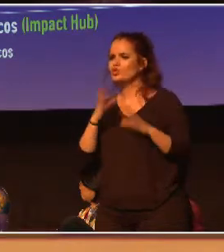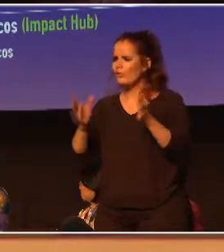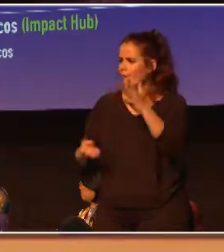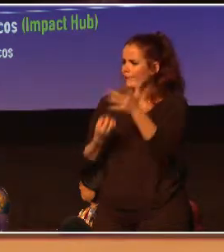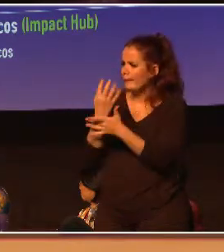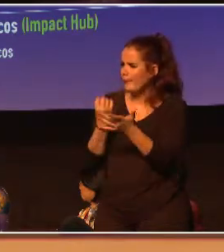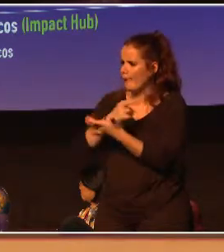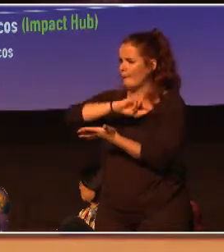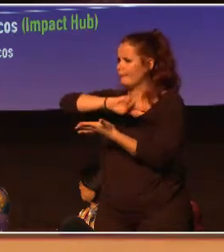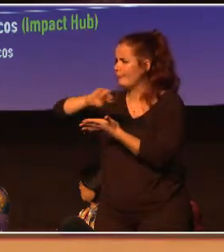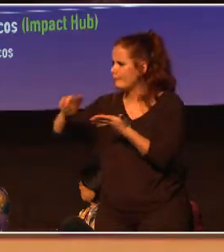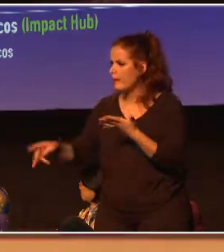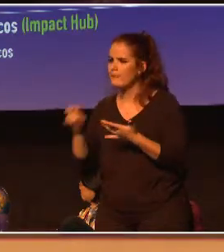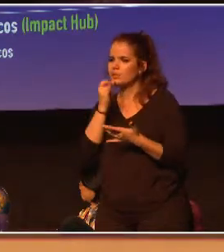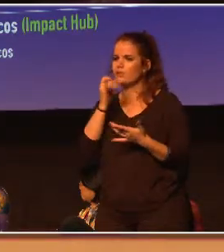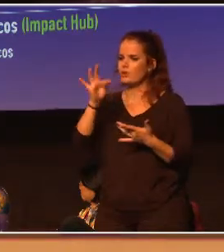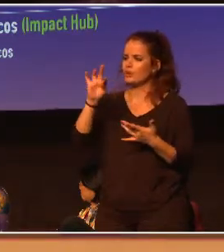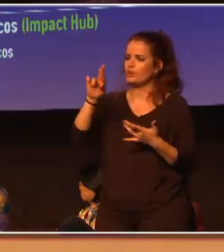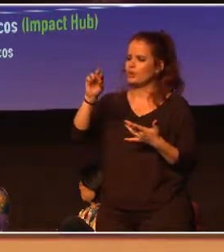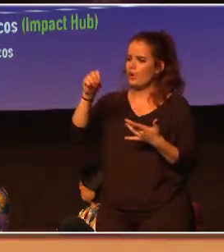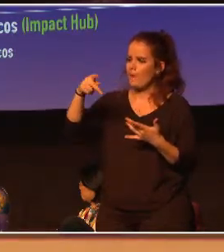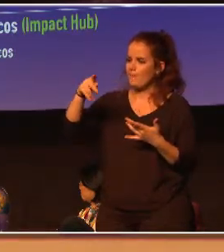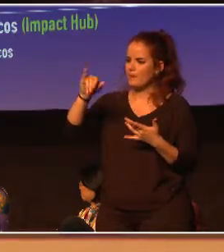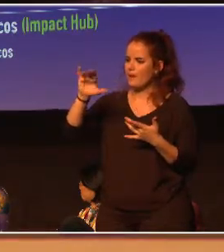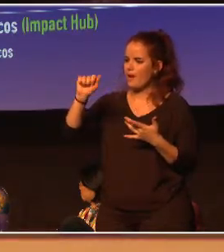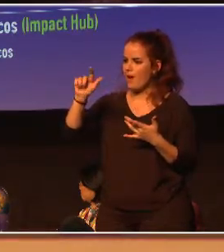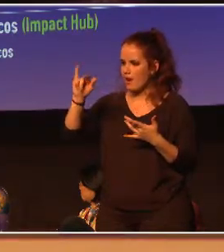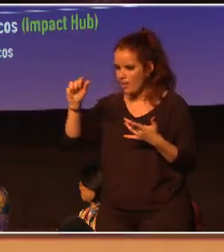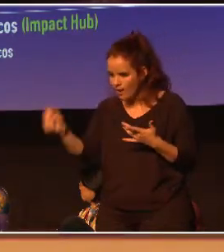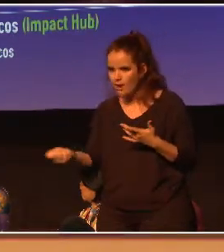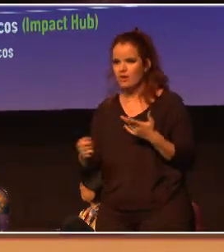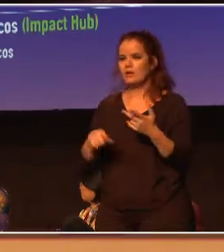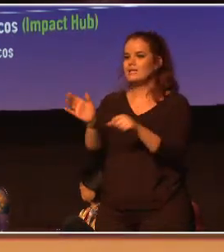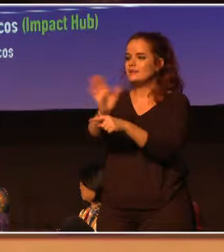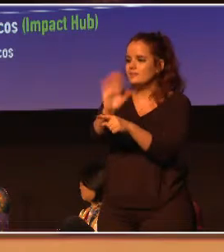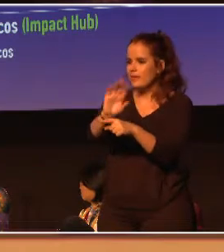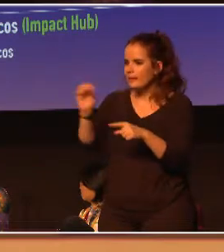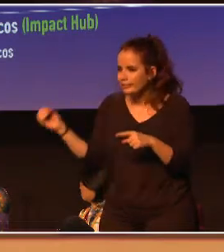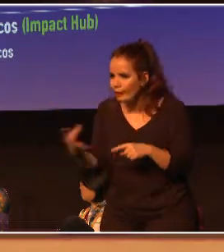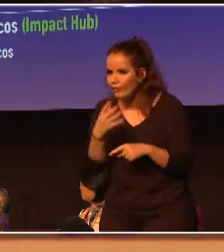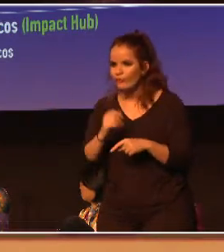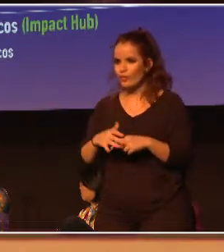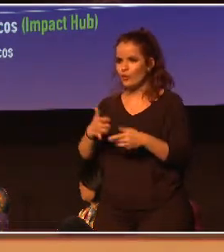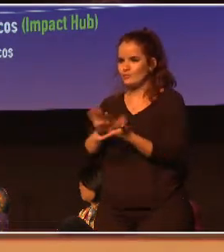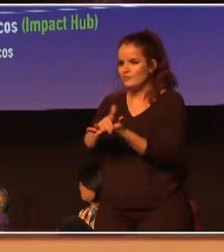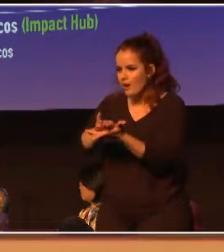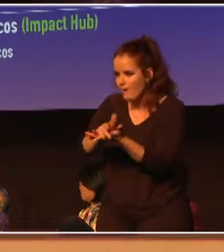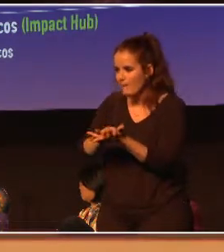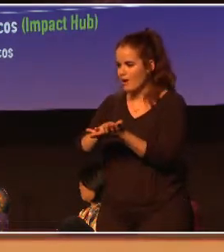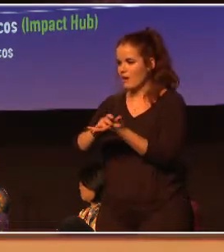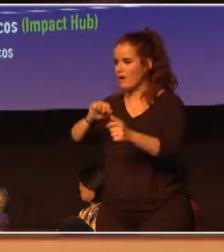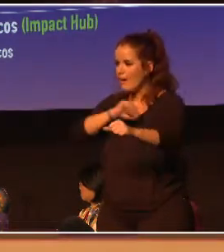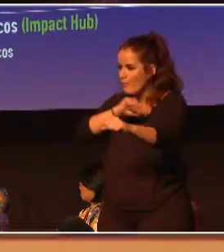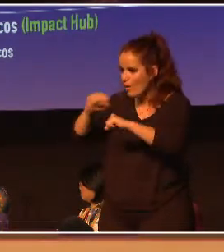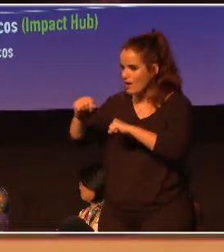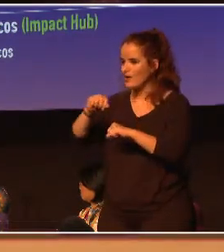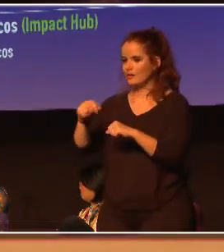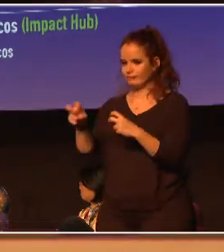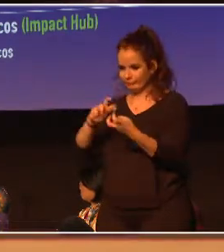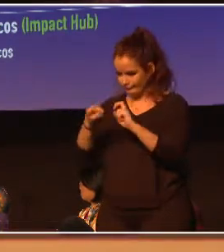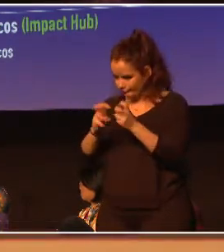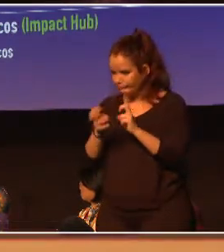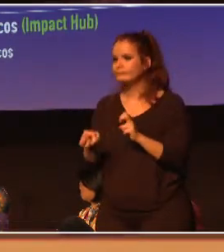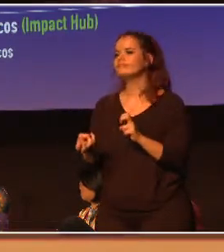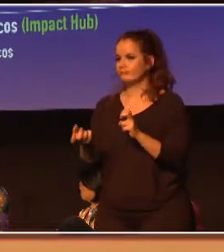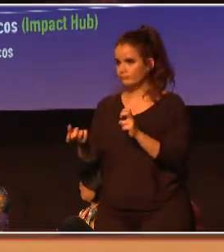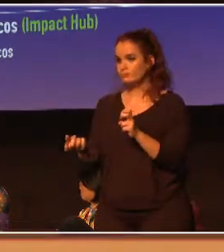inovações historicamente, como a Tropicália, contribuir com o cinema novo, né, o samba, a capoeira, são grandes inovações. Nos últimos anos, é uma